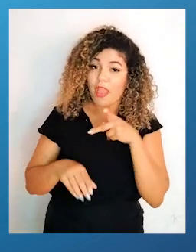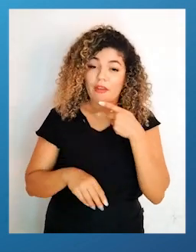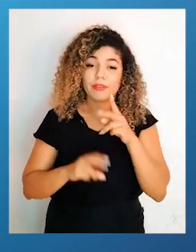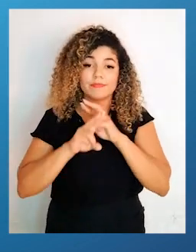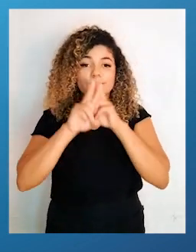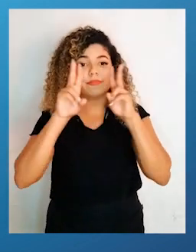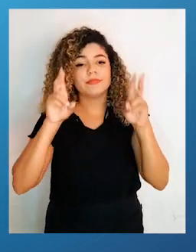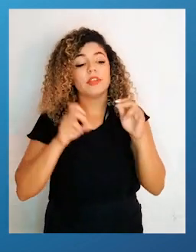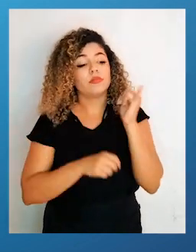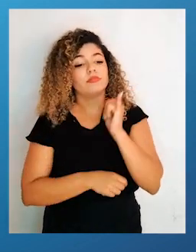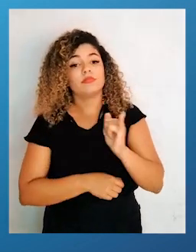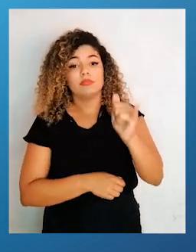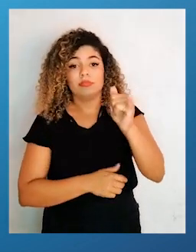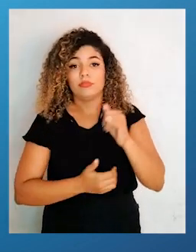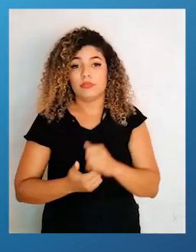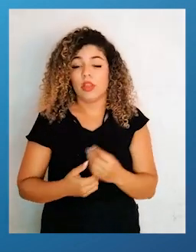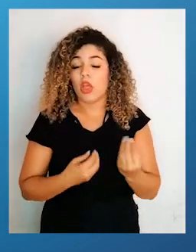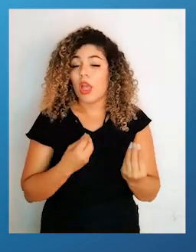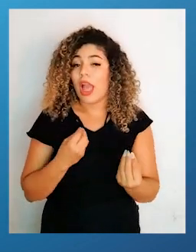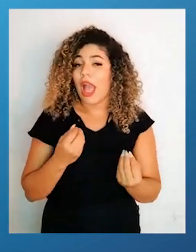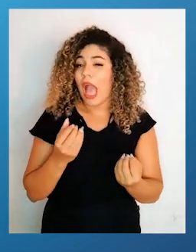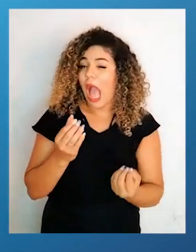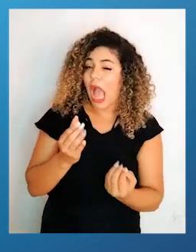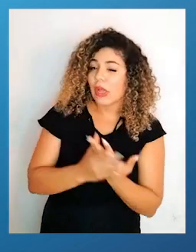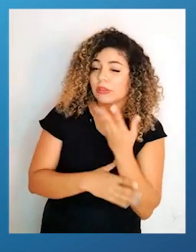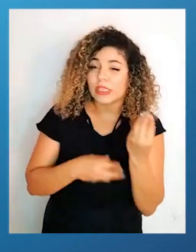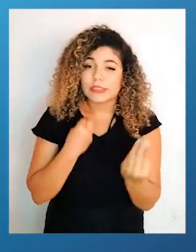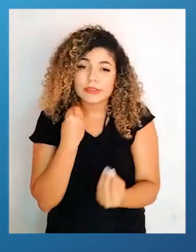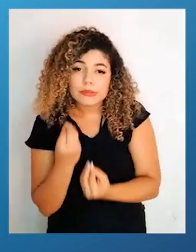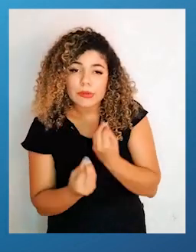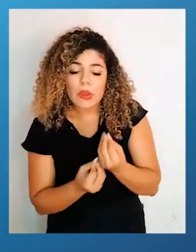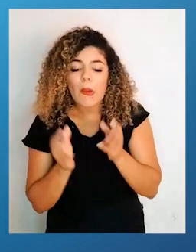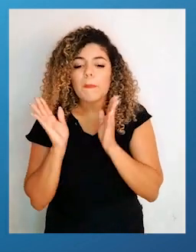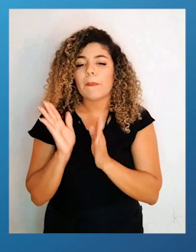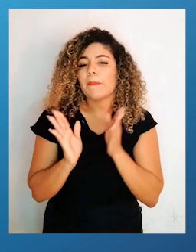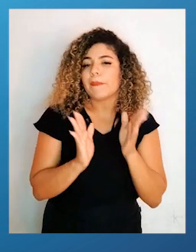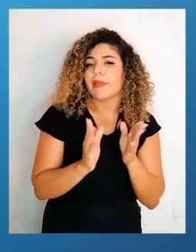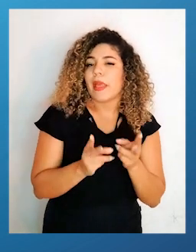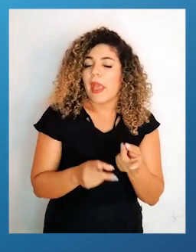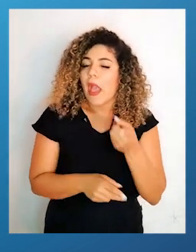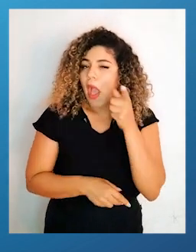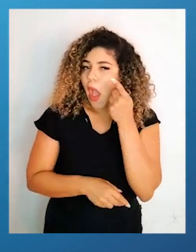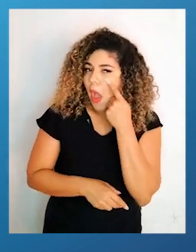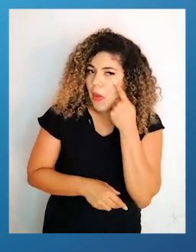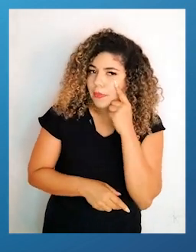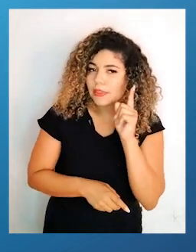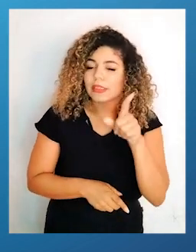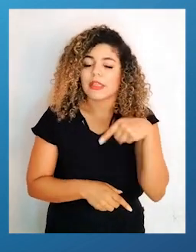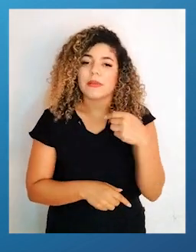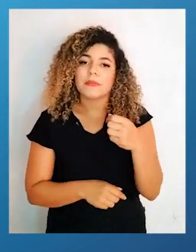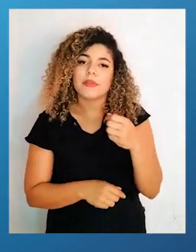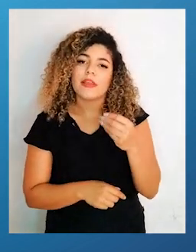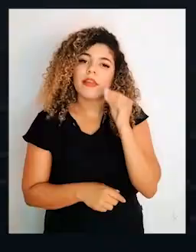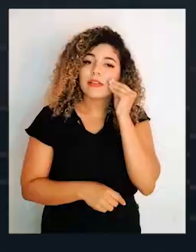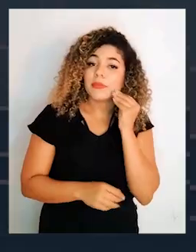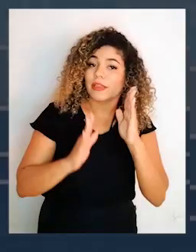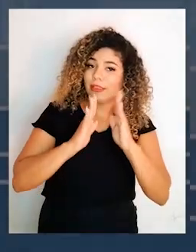a eletrização. Como que acontecem os processos, como que nós podemos observar isso também nos experimentos em casa.